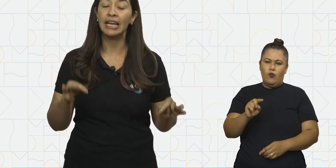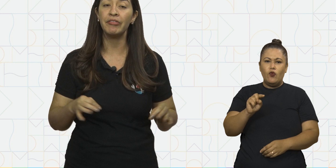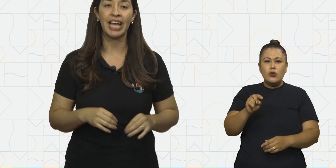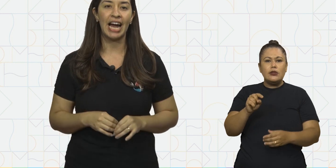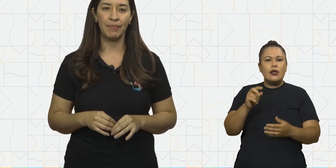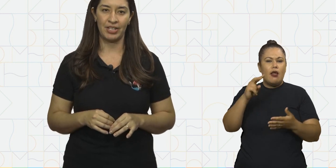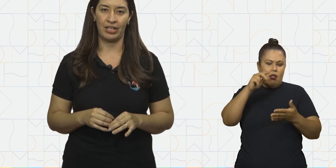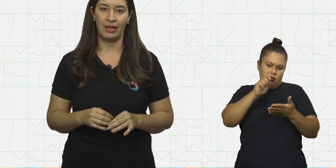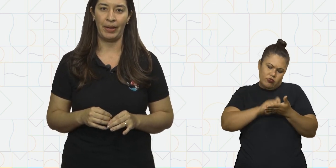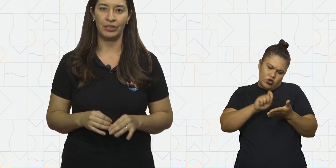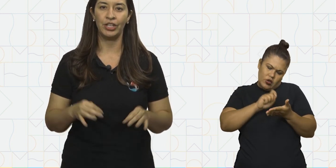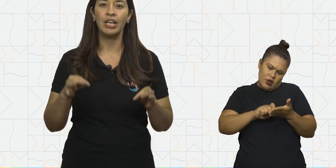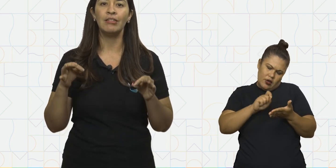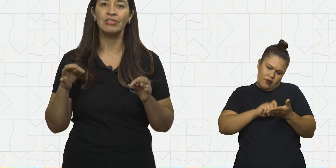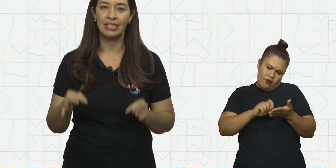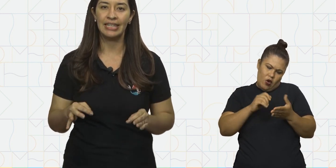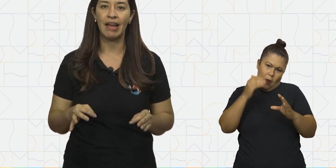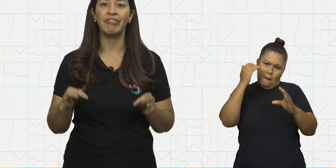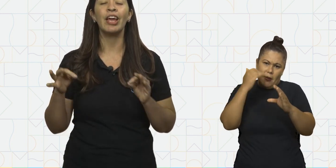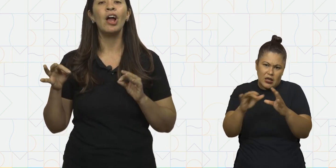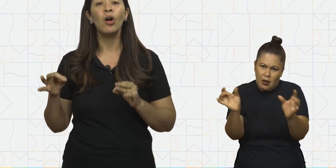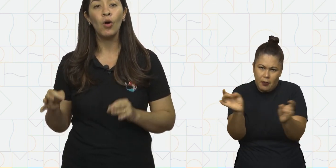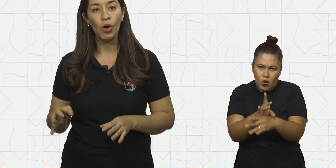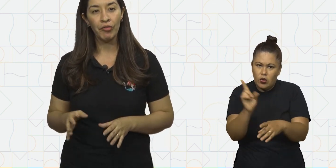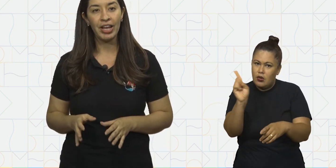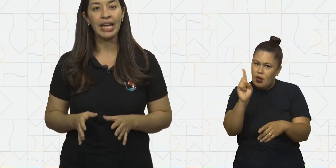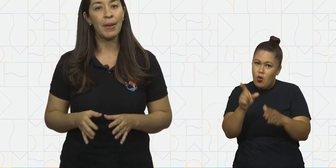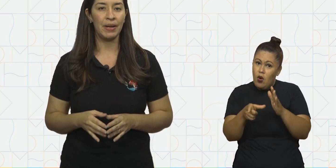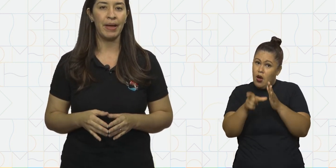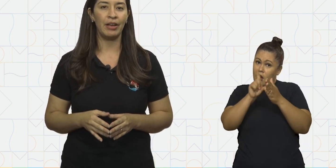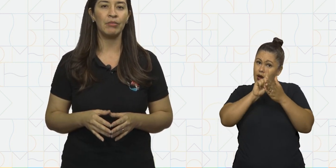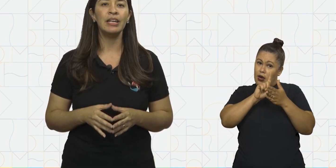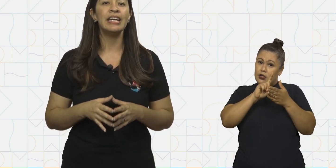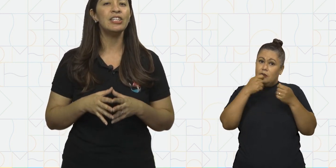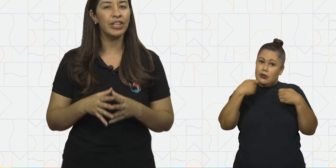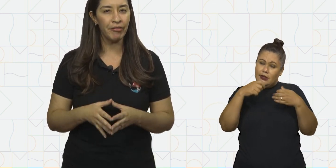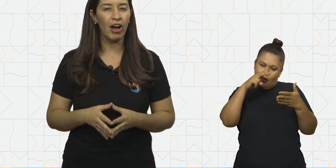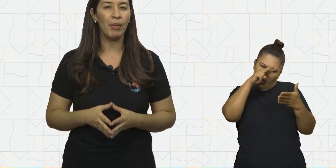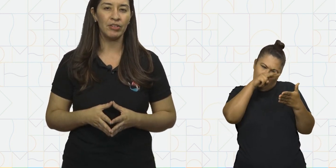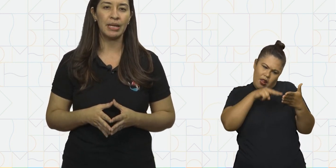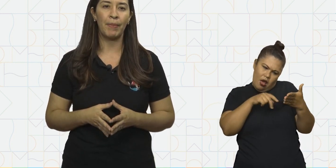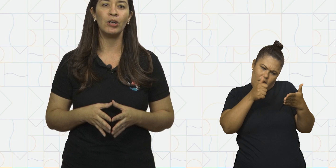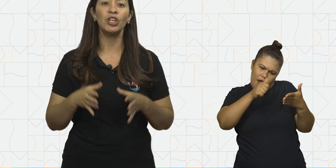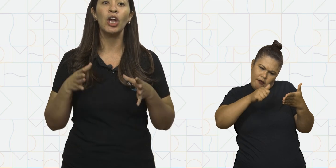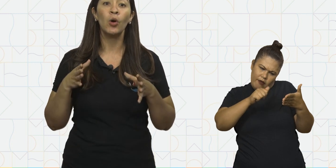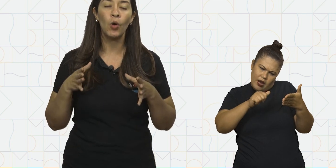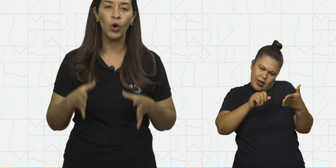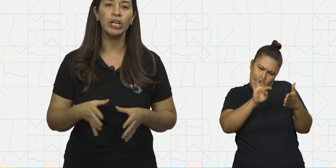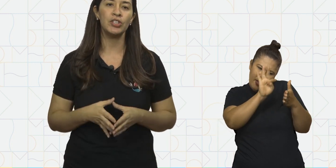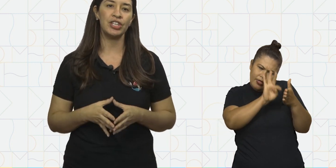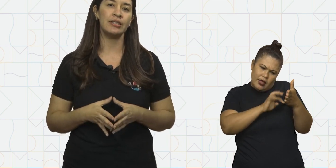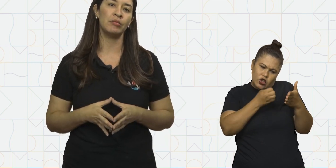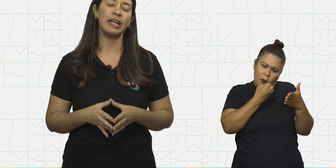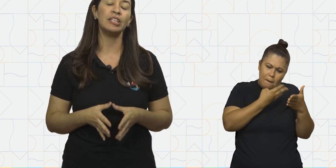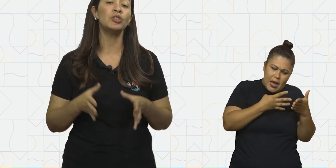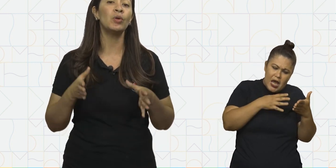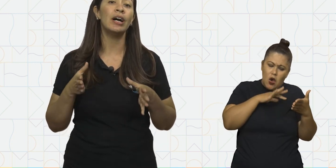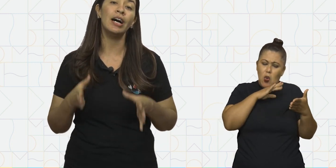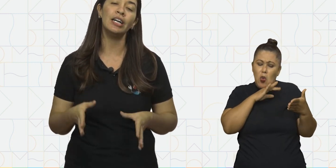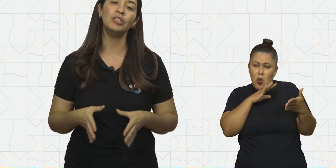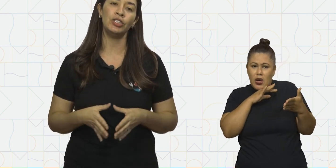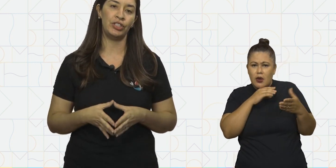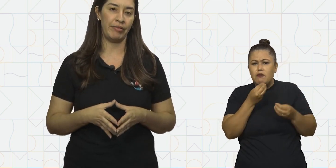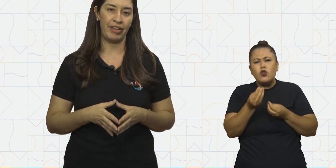texto e enviar imediatamente. Você deve conferir primeiro. E de que forma você pode corrigir seu